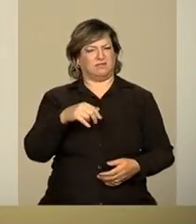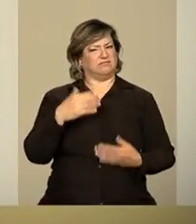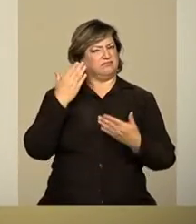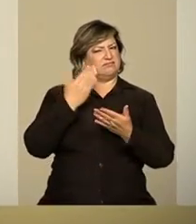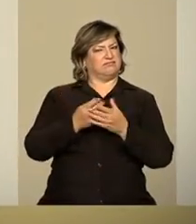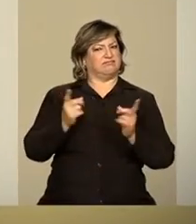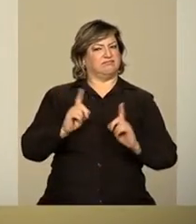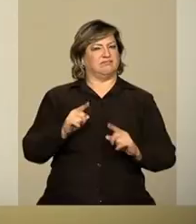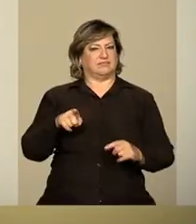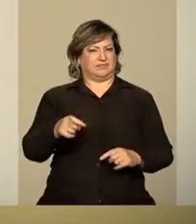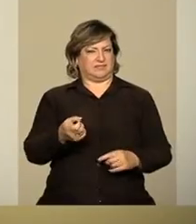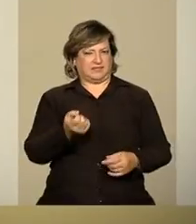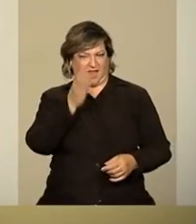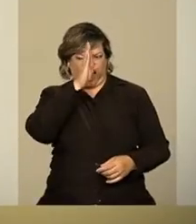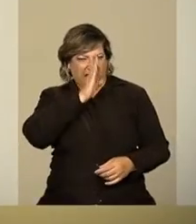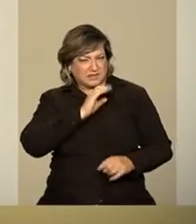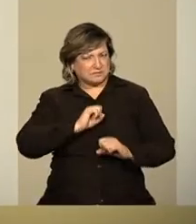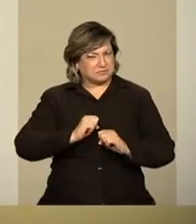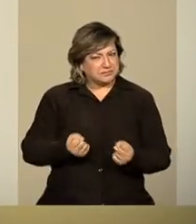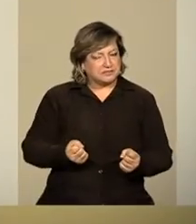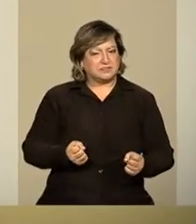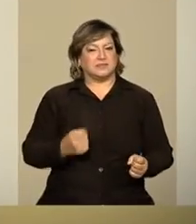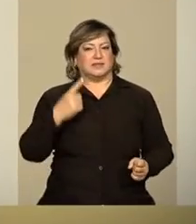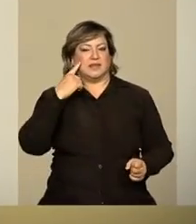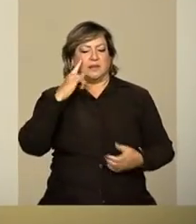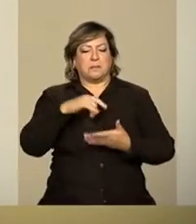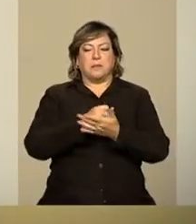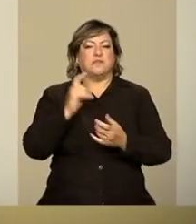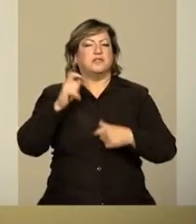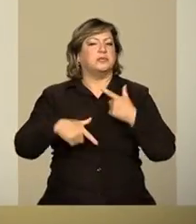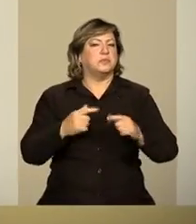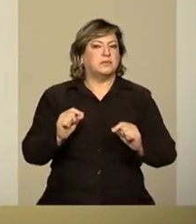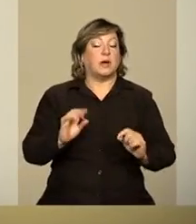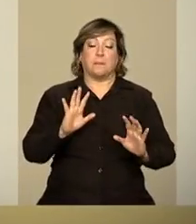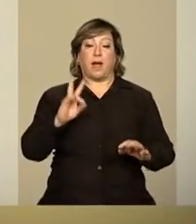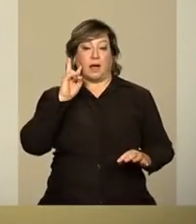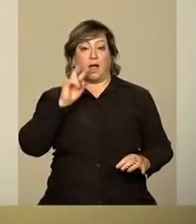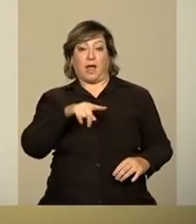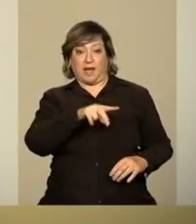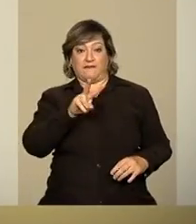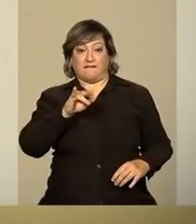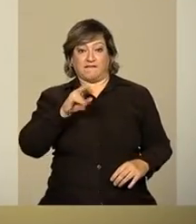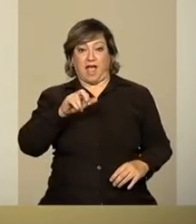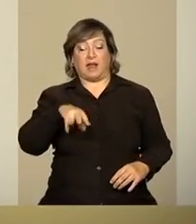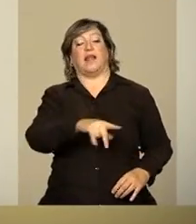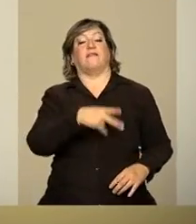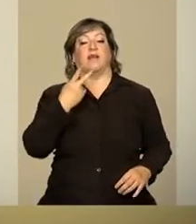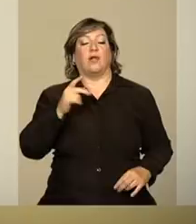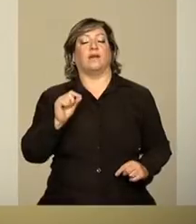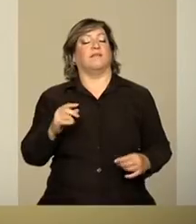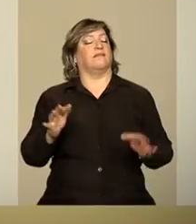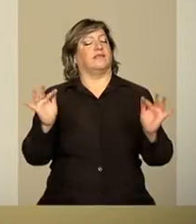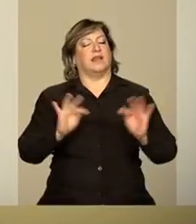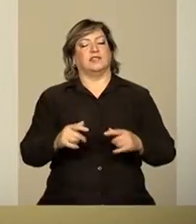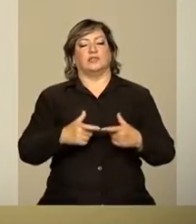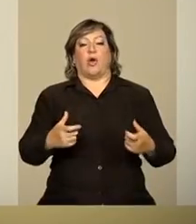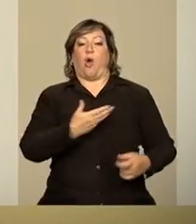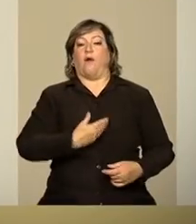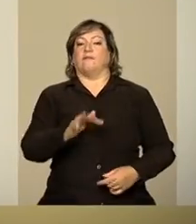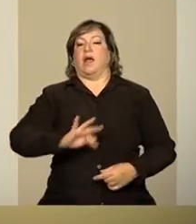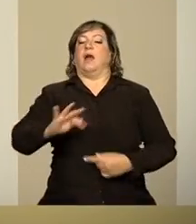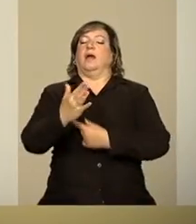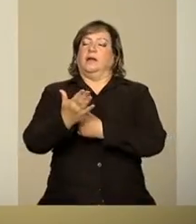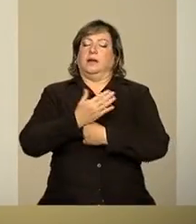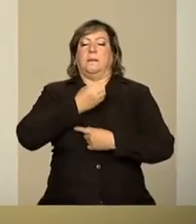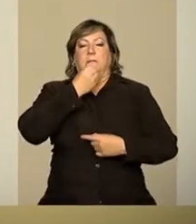acreditou que os remédios sairiam de graça e sem burocracia Mas hoje ela disse que é uma felicidade poder contar com apoio